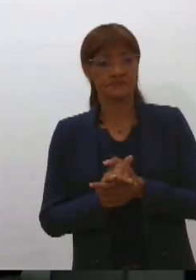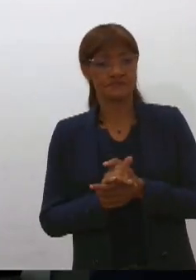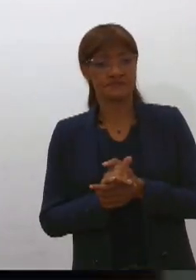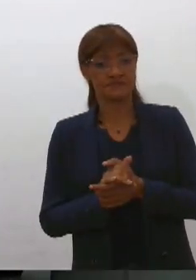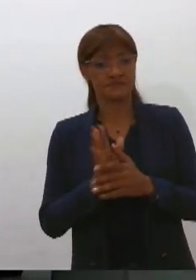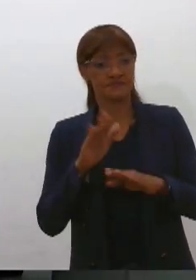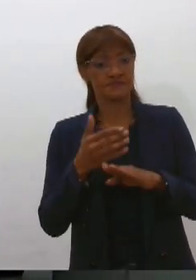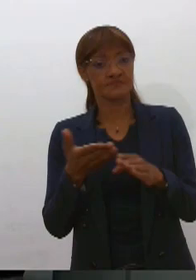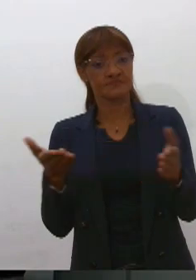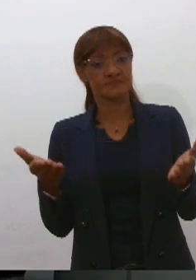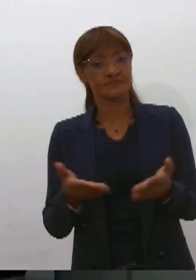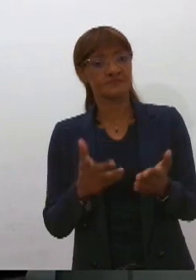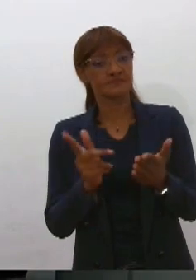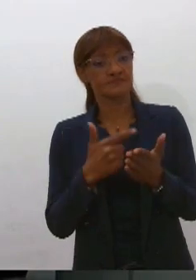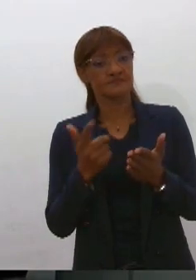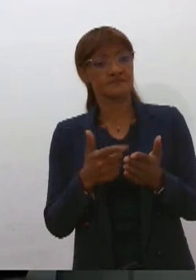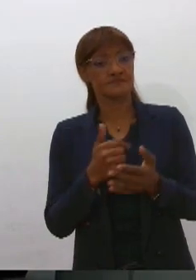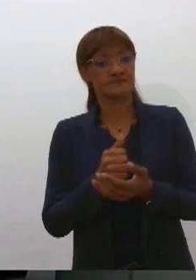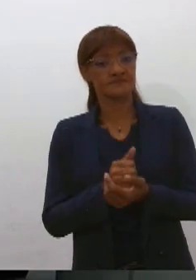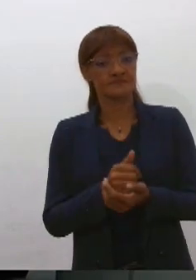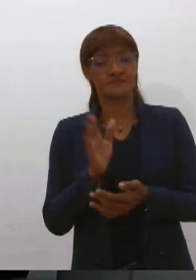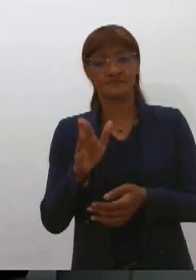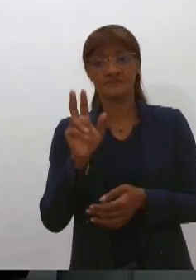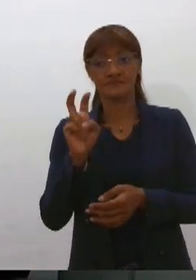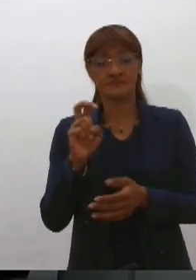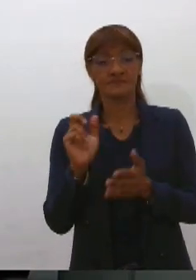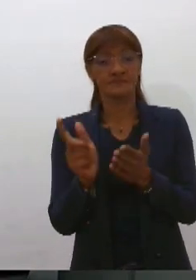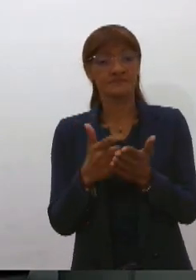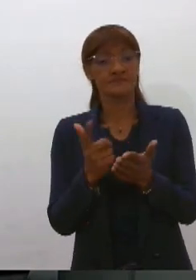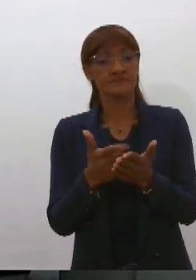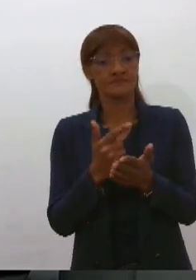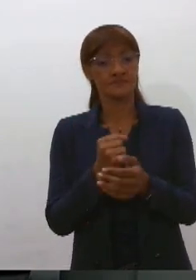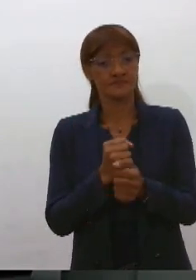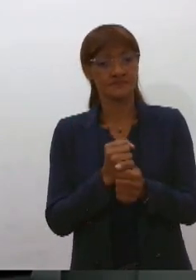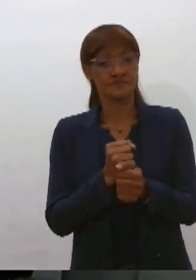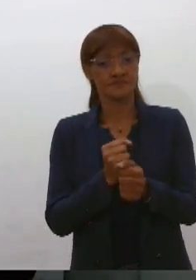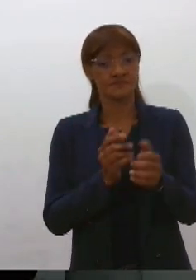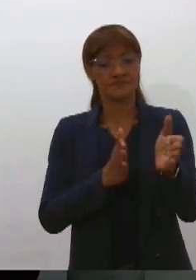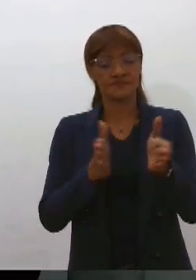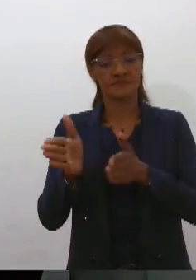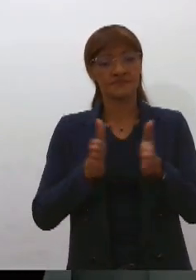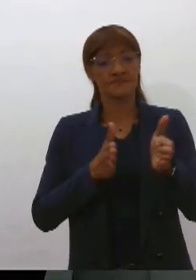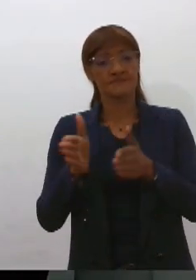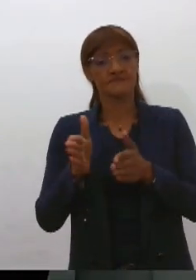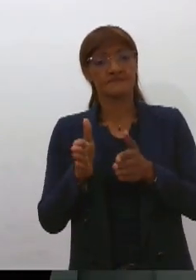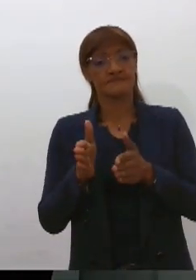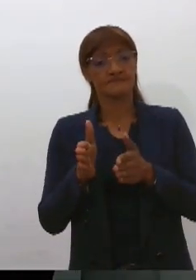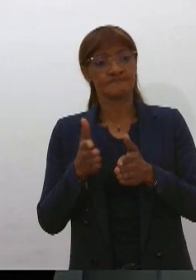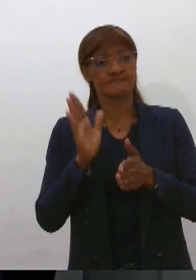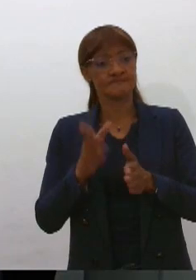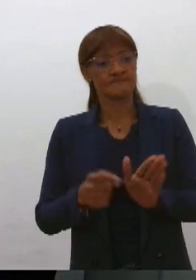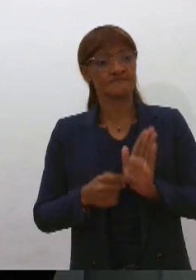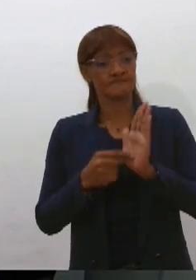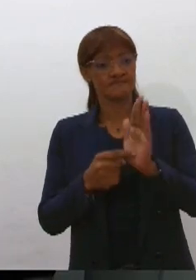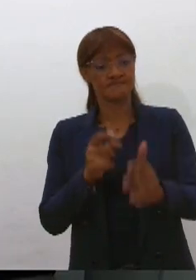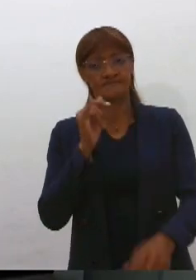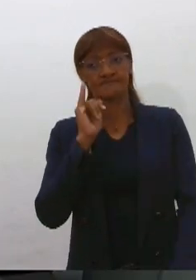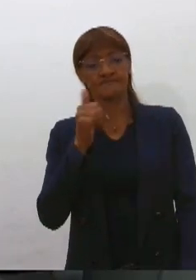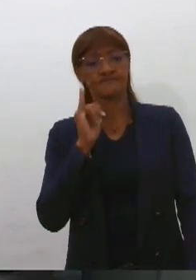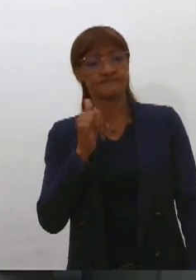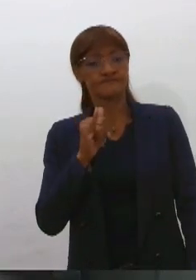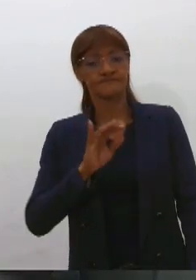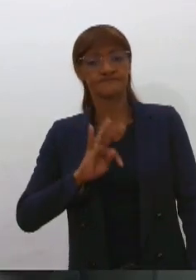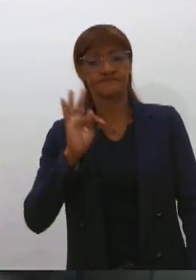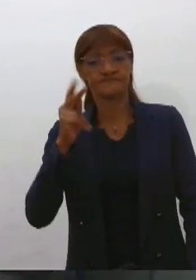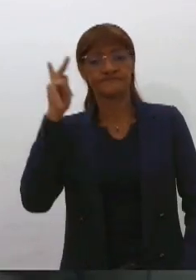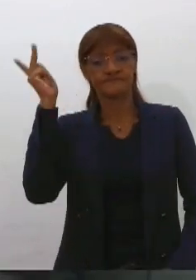esse é o quinto lançamento dele, nesse período que ele resolveu registrar com tinta e papel a sua história de vida.